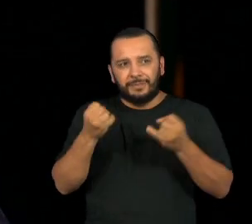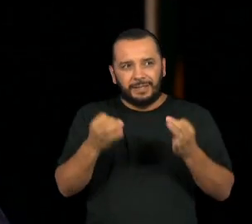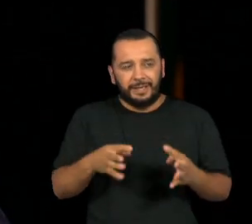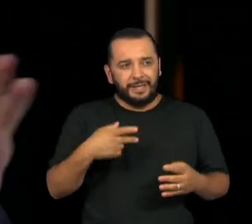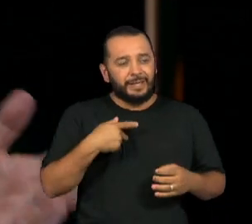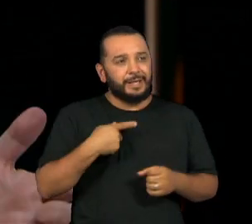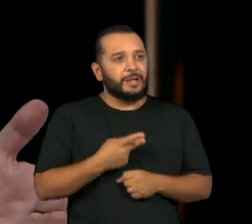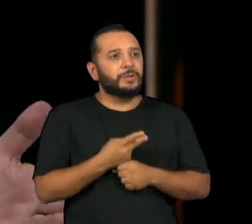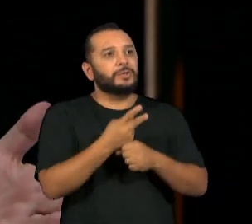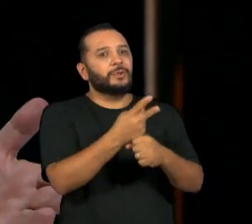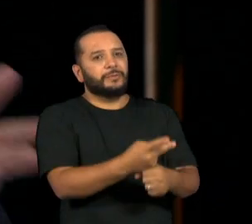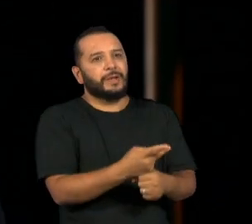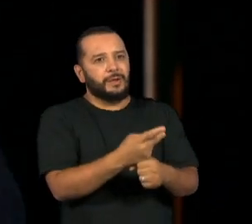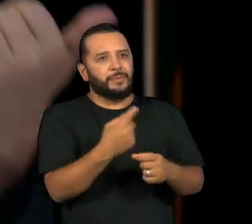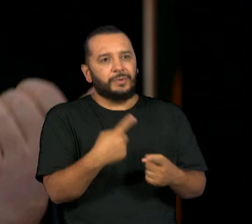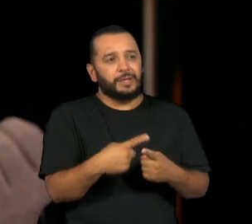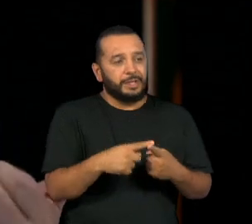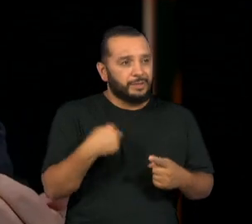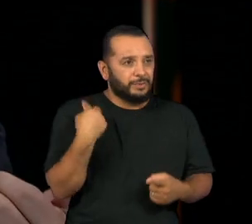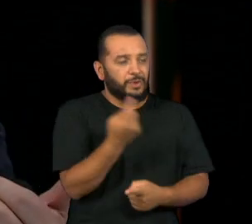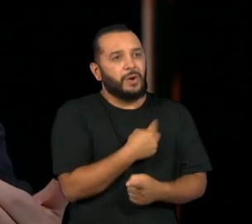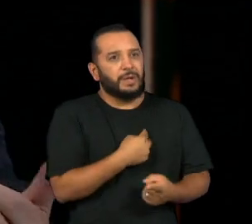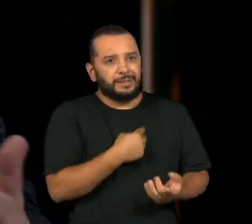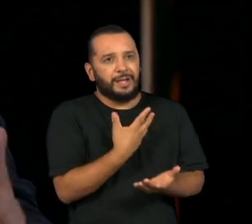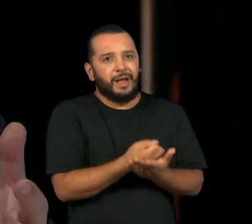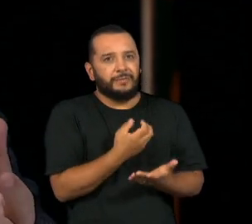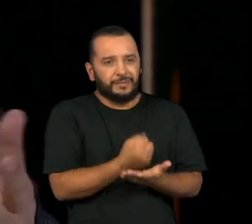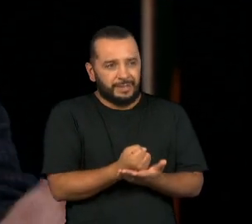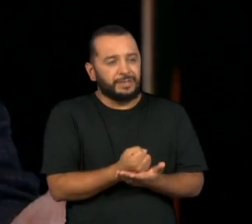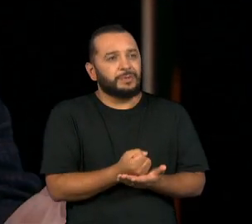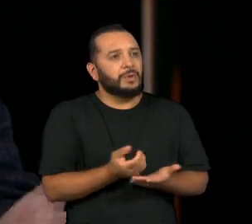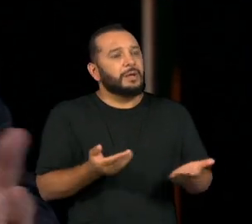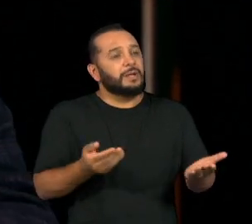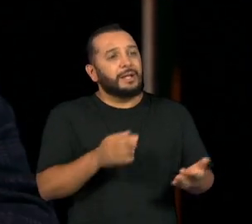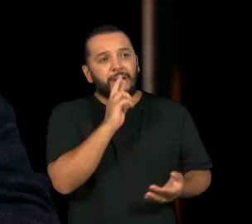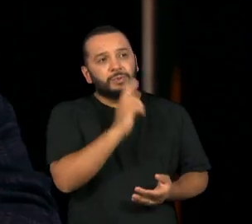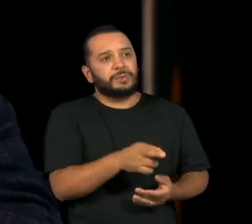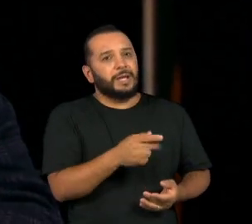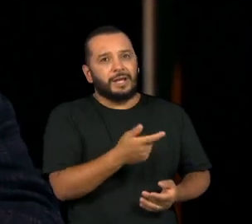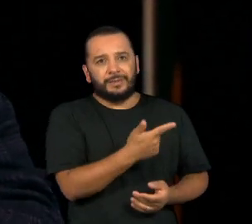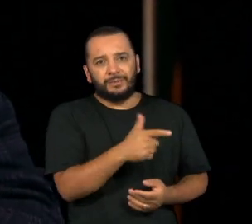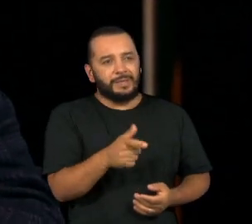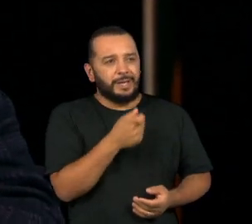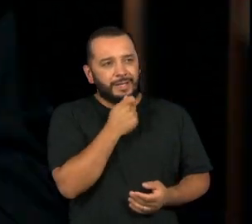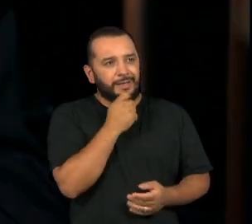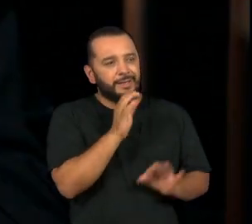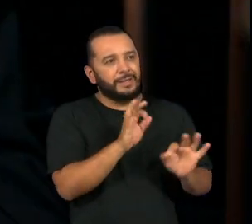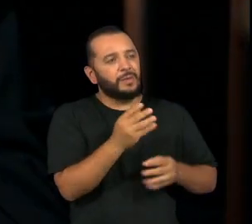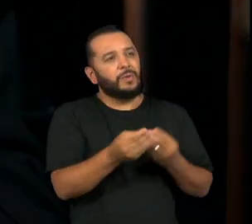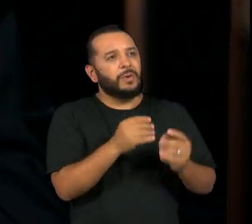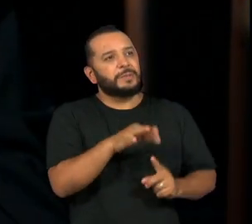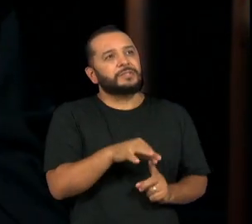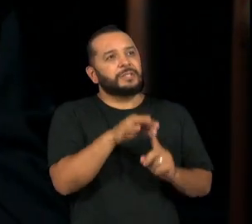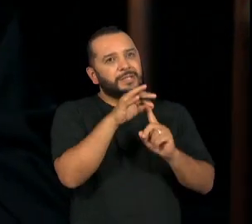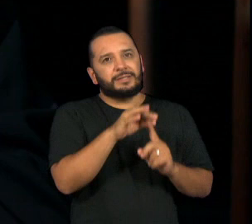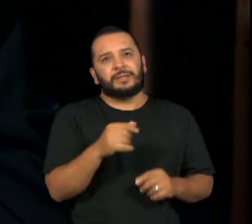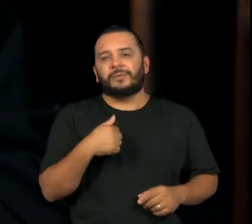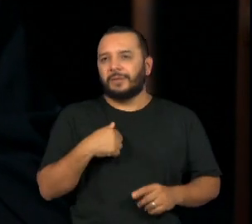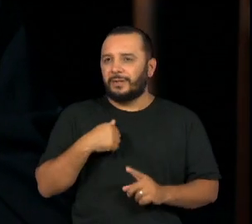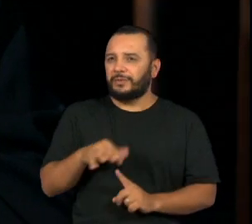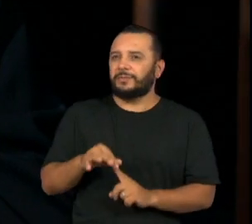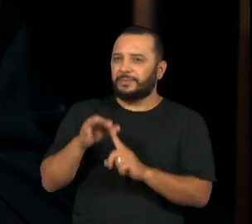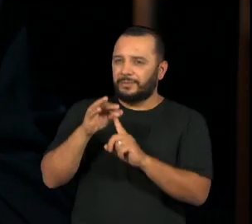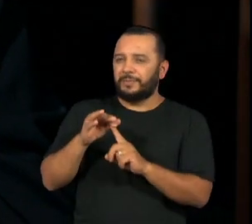está indicado, porque nós estamos gravando antes de sair o resultado. Qual o peso dessa indicação? Eu ser indicado o prêmio